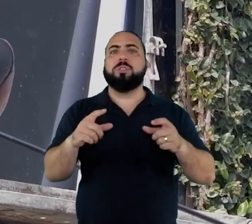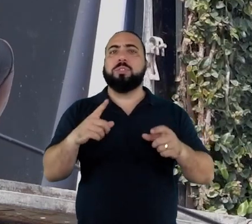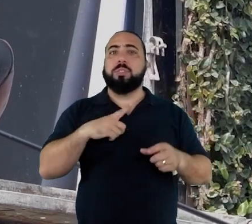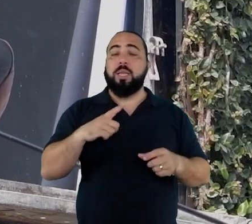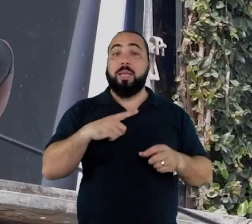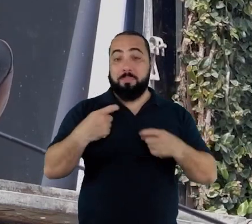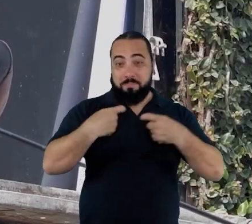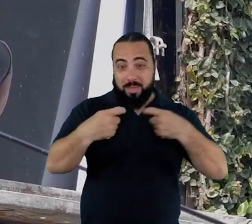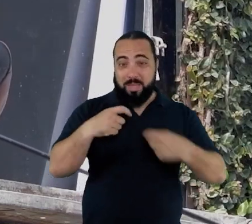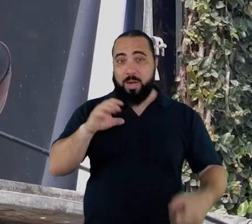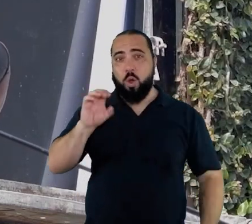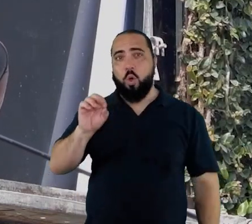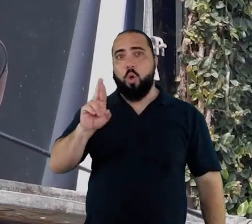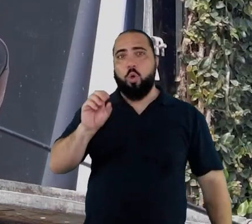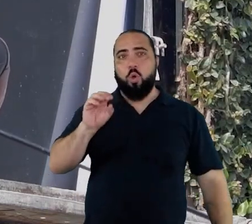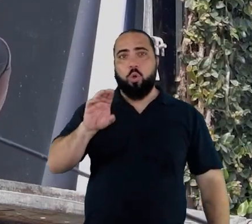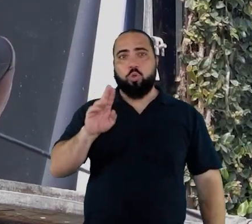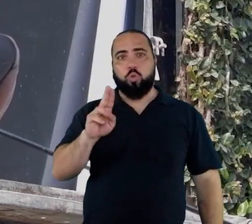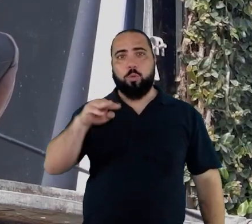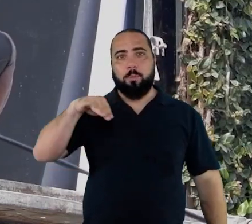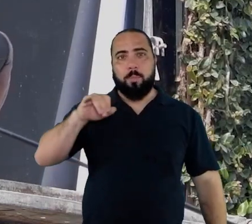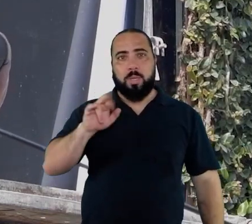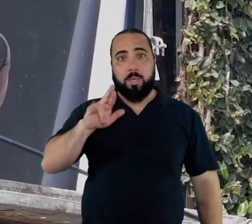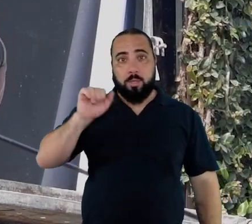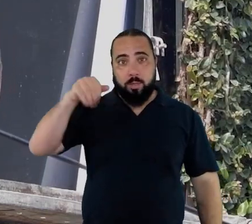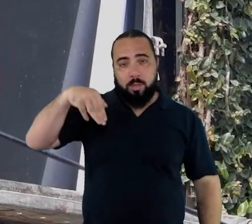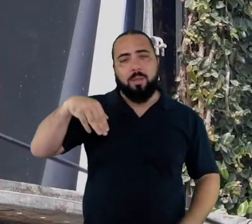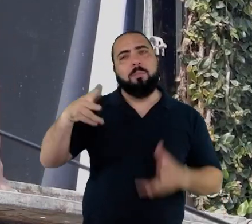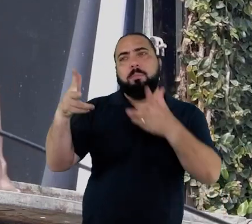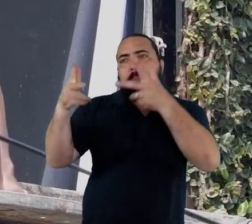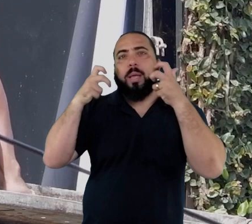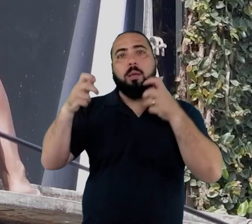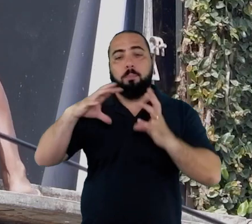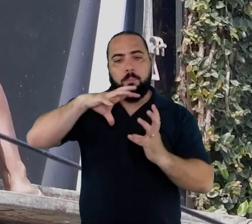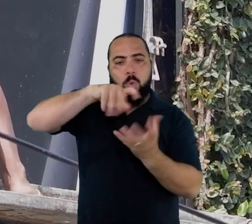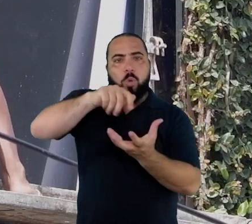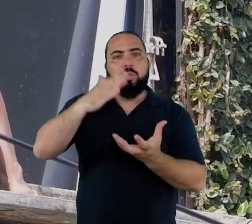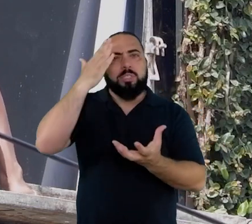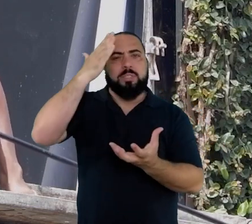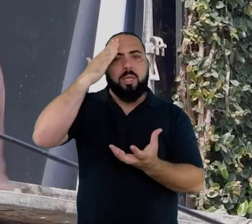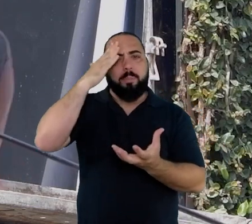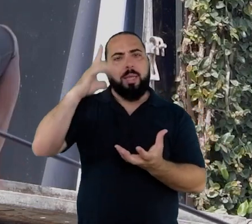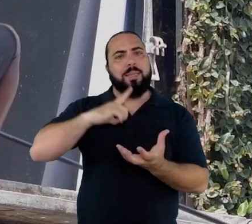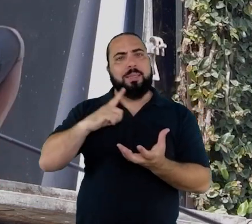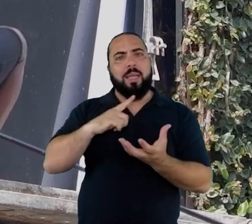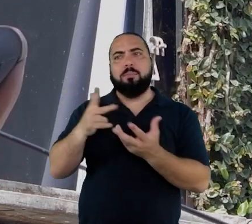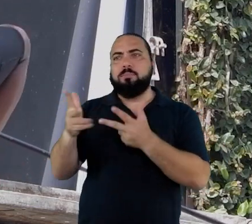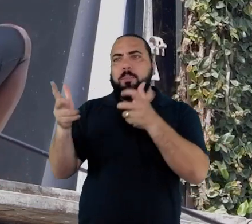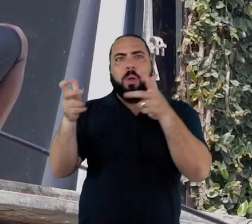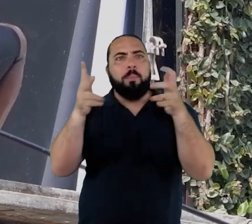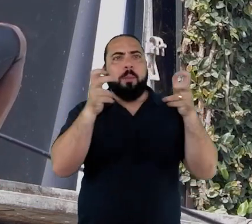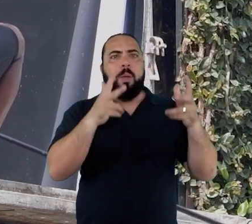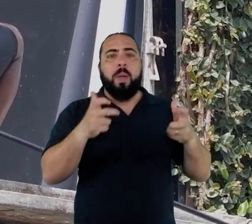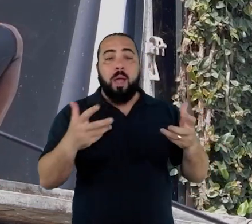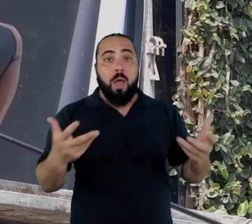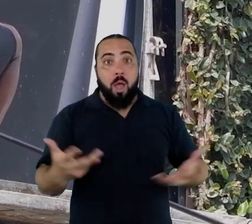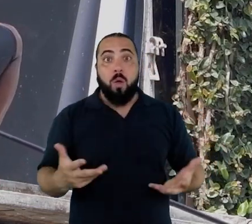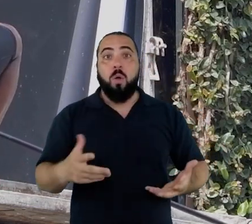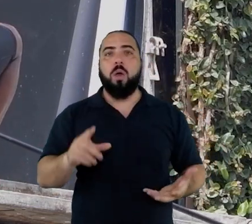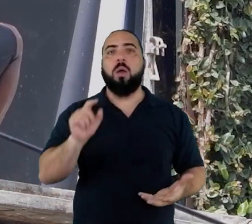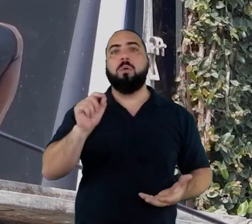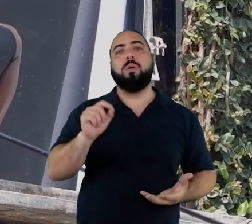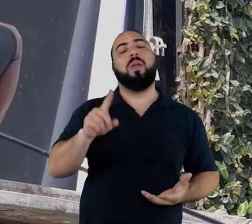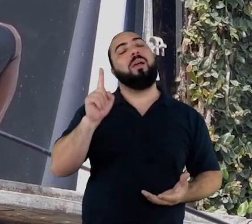de Uruçumirim. Fabuloso, né, perceber, entrar nesse mundo, né, e saber e perceber, né, agora, né,